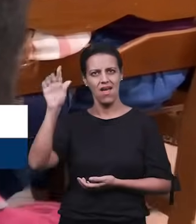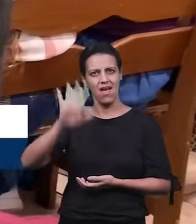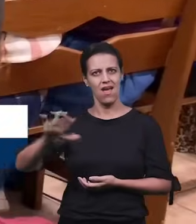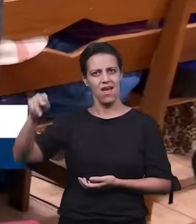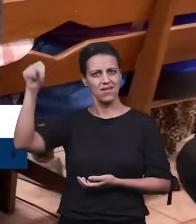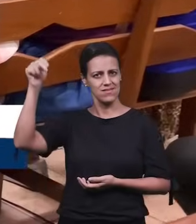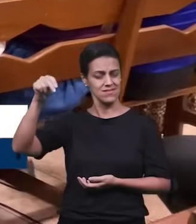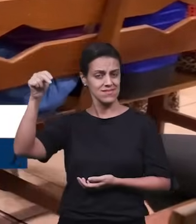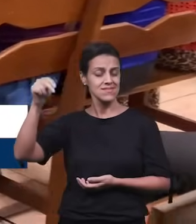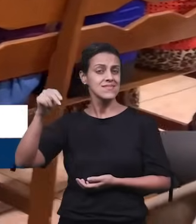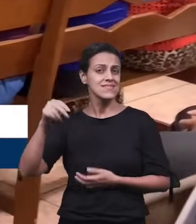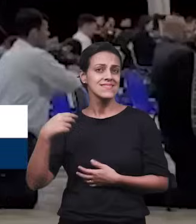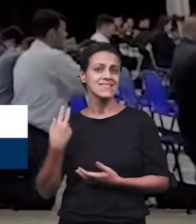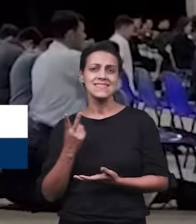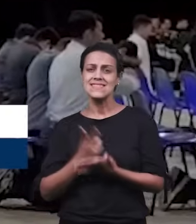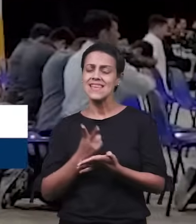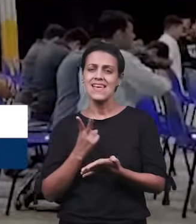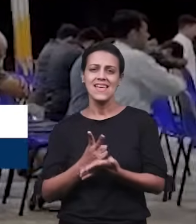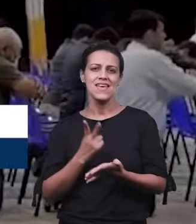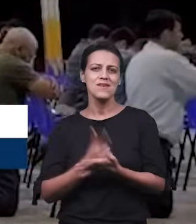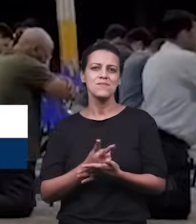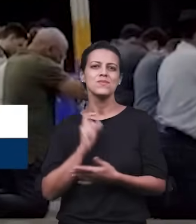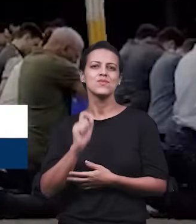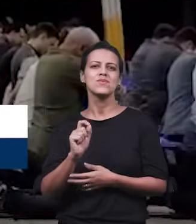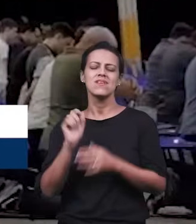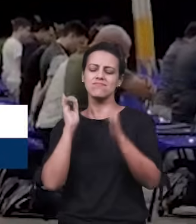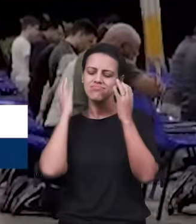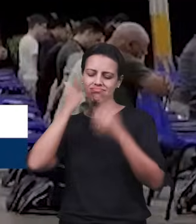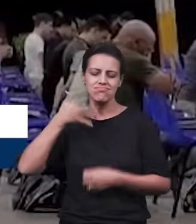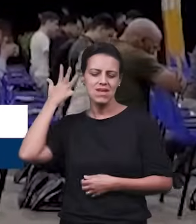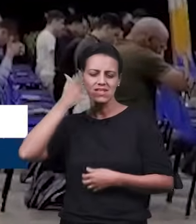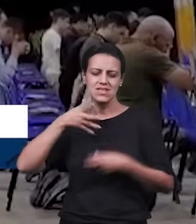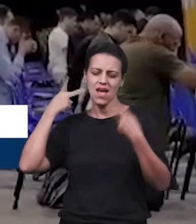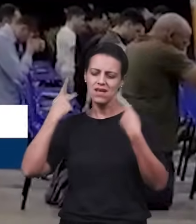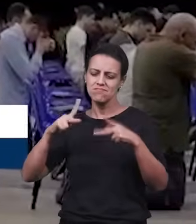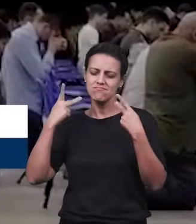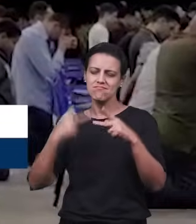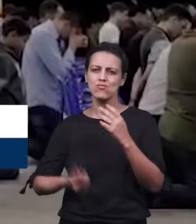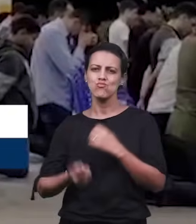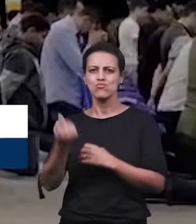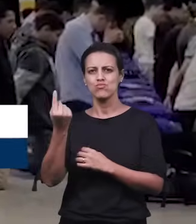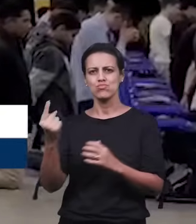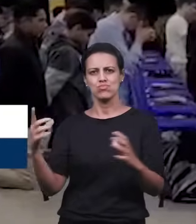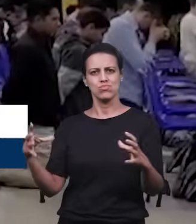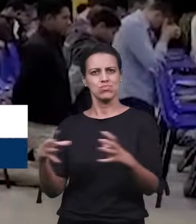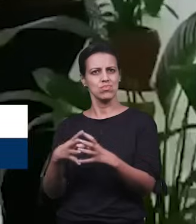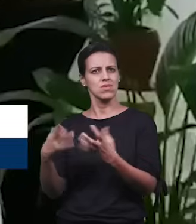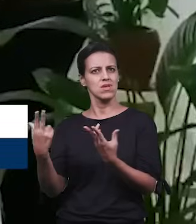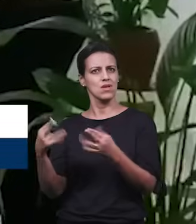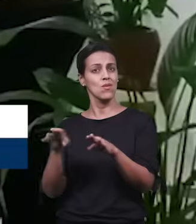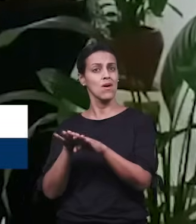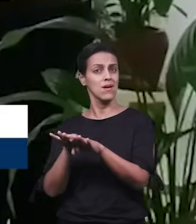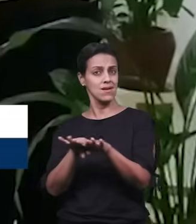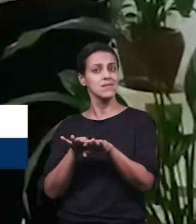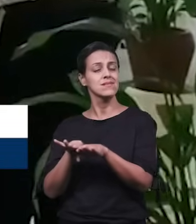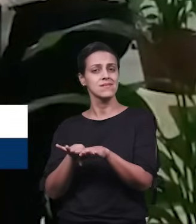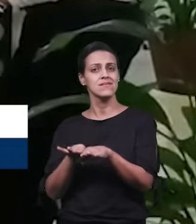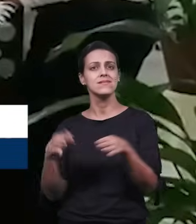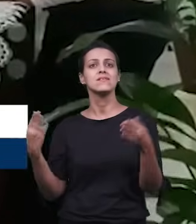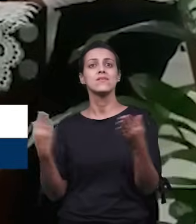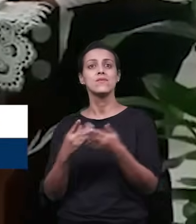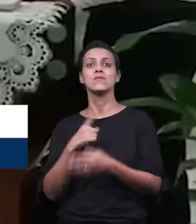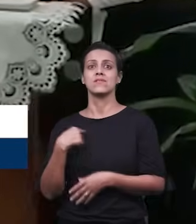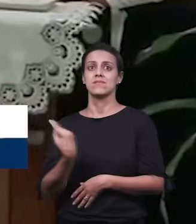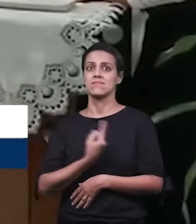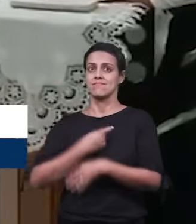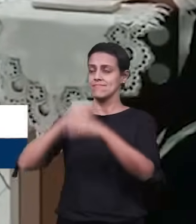Nordeste. Uma palavra sempre unificada. E hoje, em especial, nós estamos cumprindo